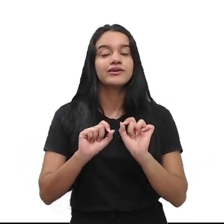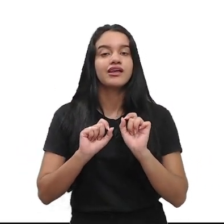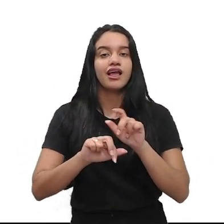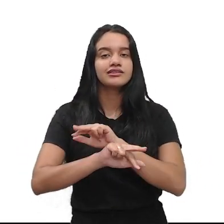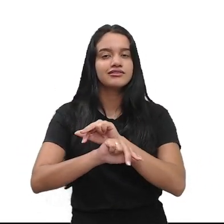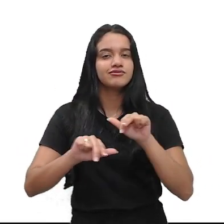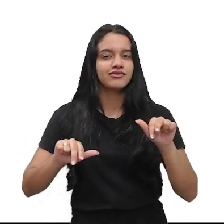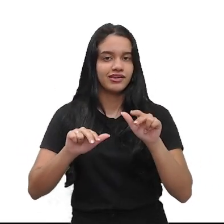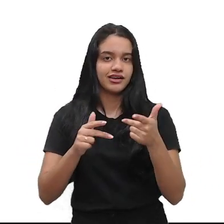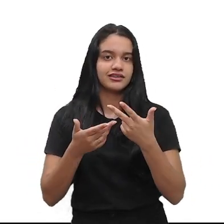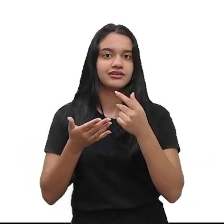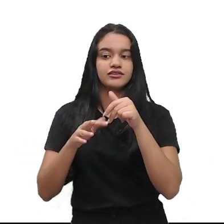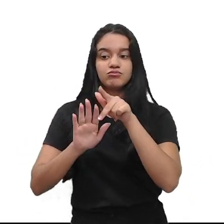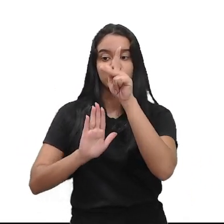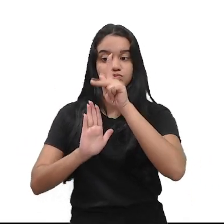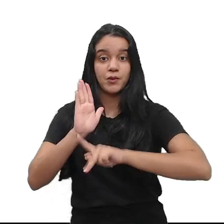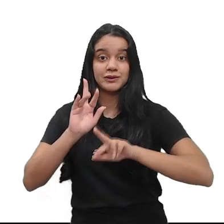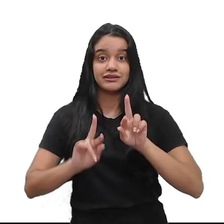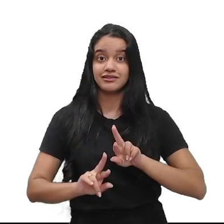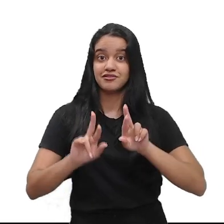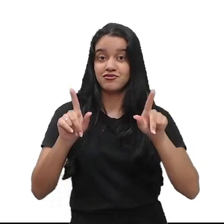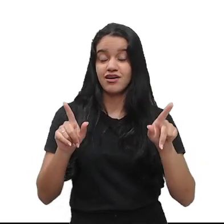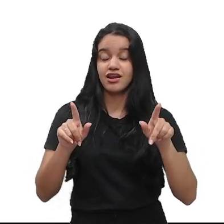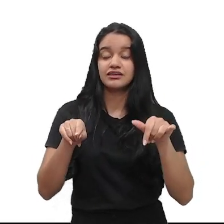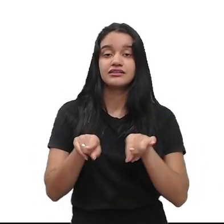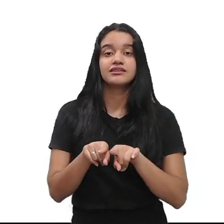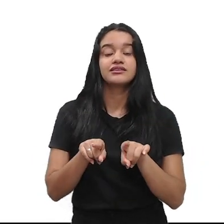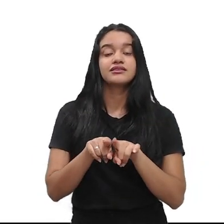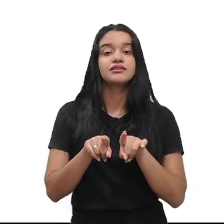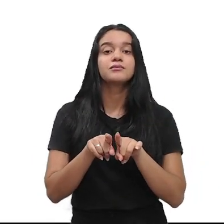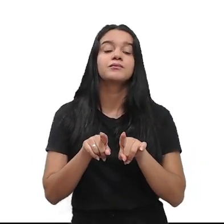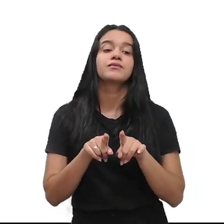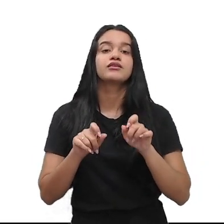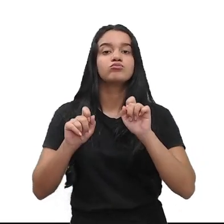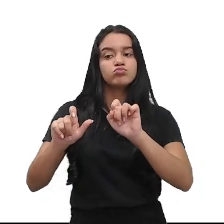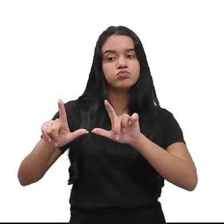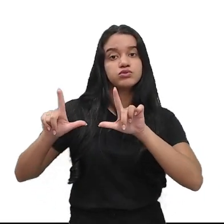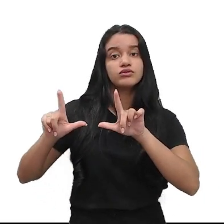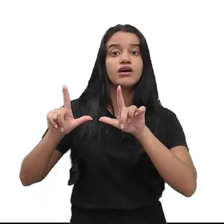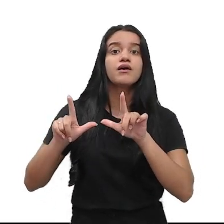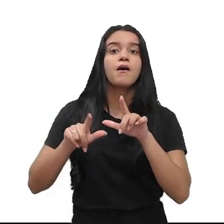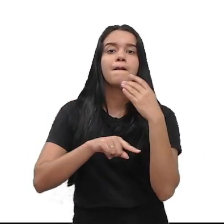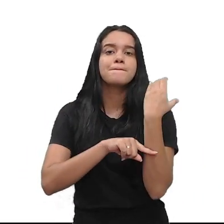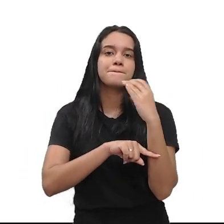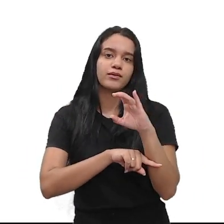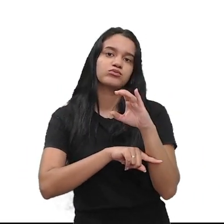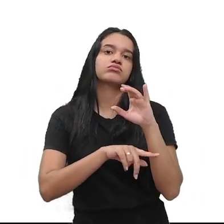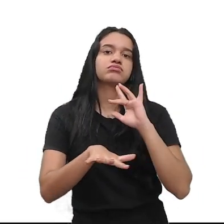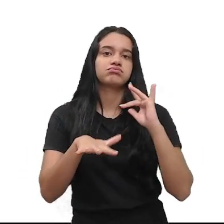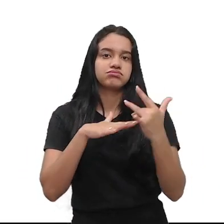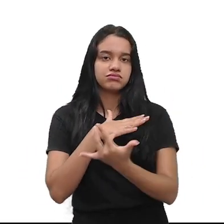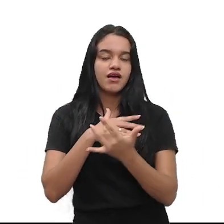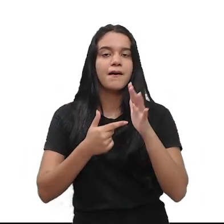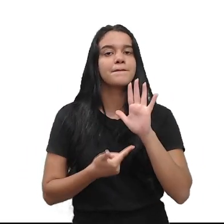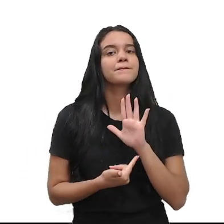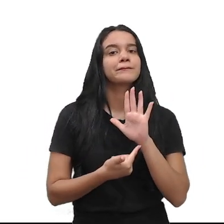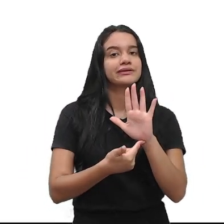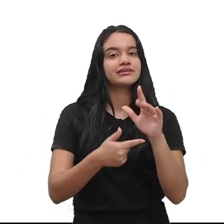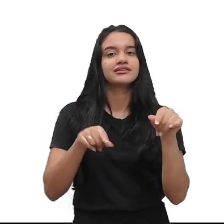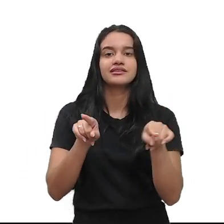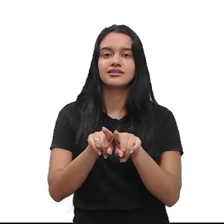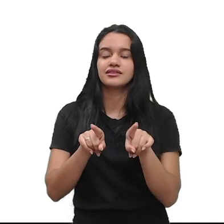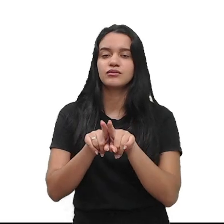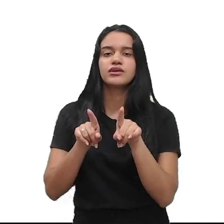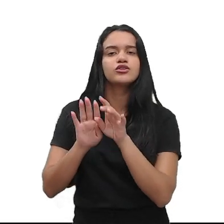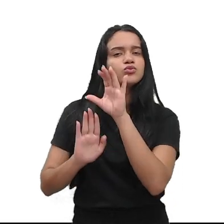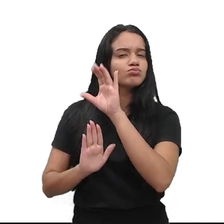tipos de projetos, como cartões de visita, banners, posts para redes sociais, apresentações,